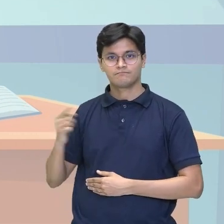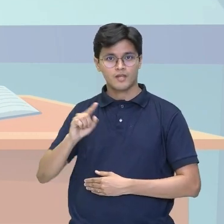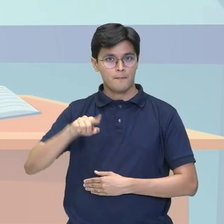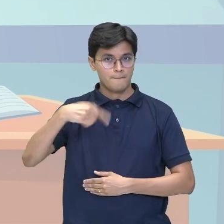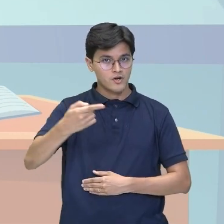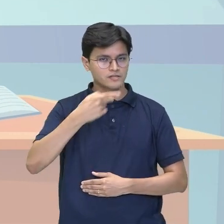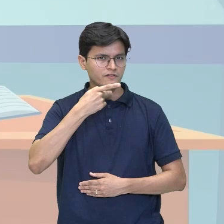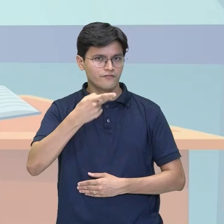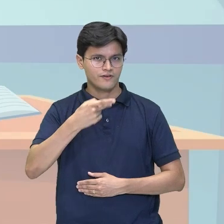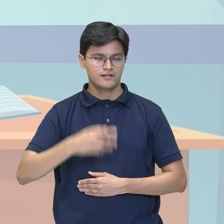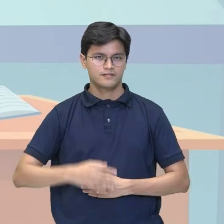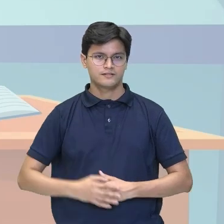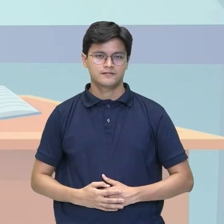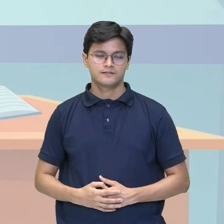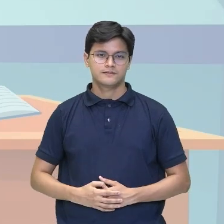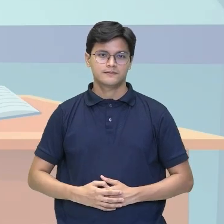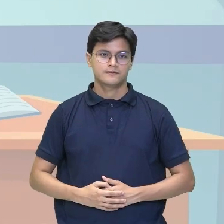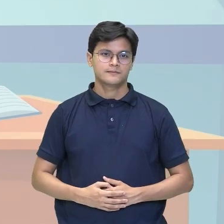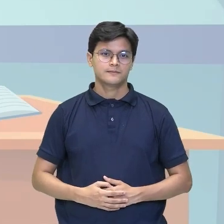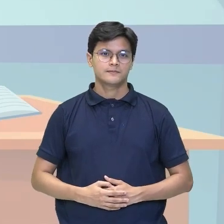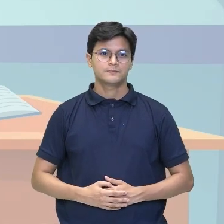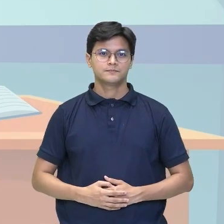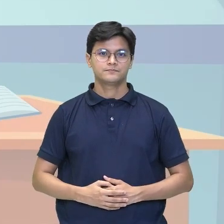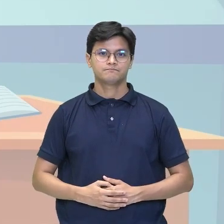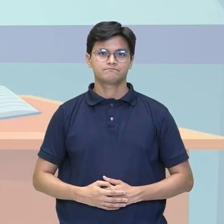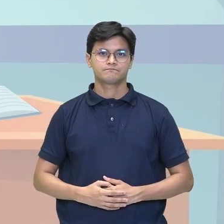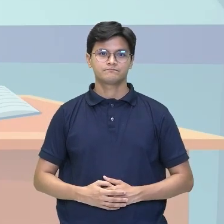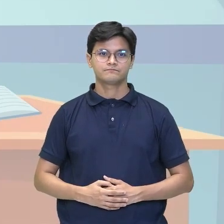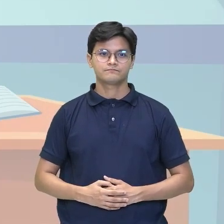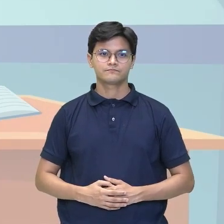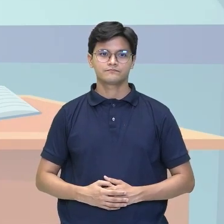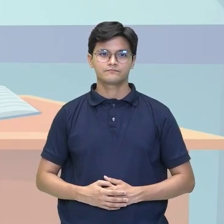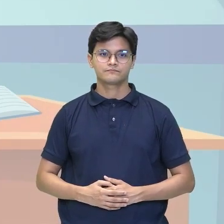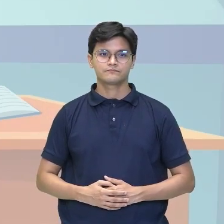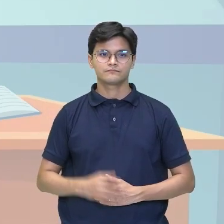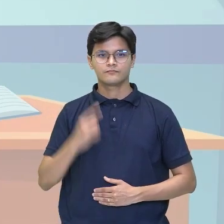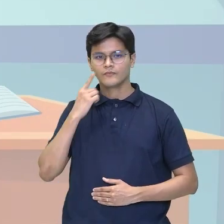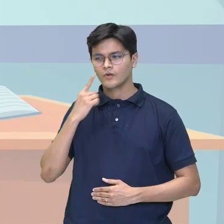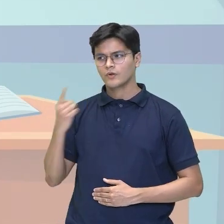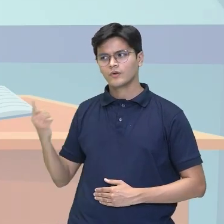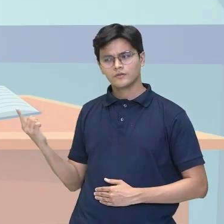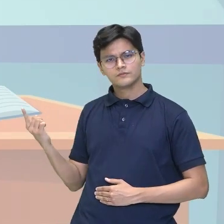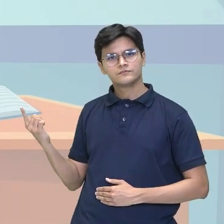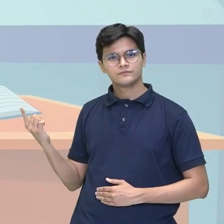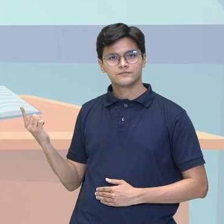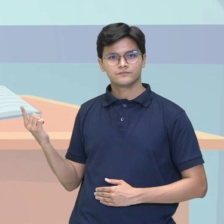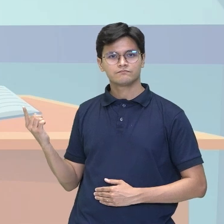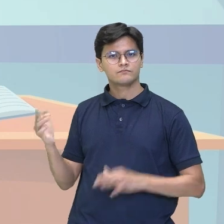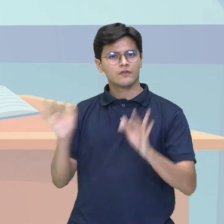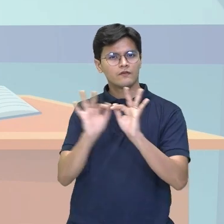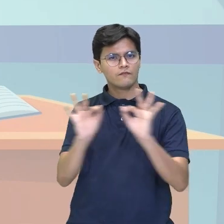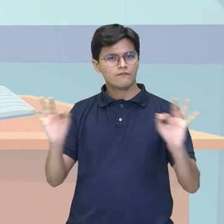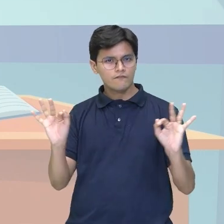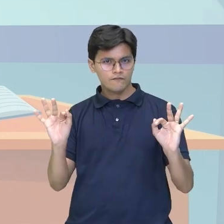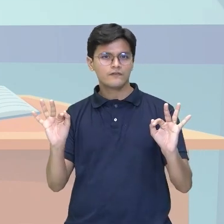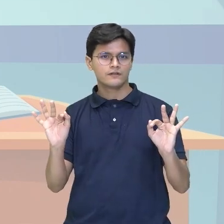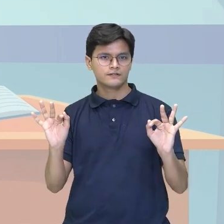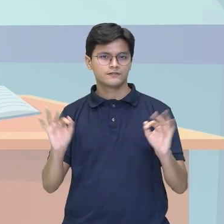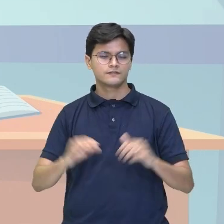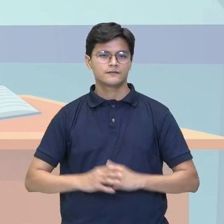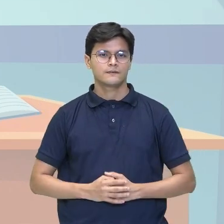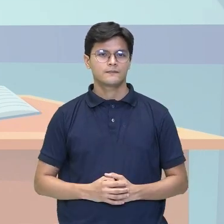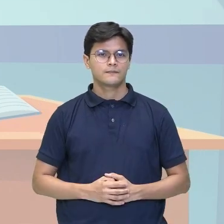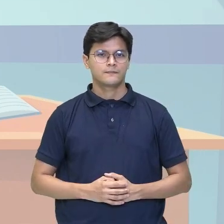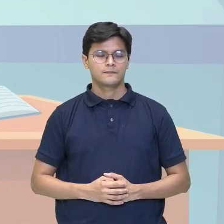próxima. O que ela vai falar? Oh, let's binge watch it with me. Let's binge